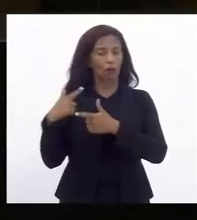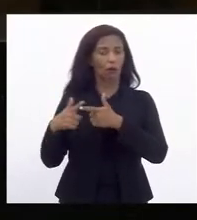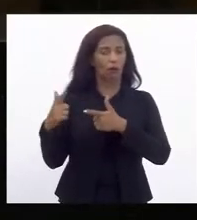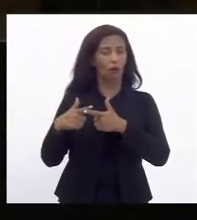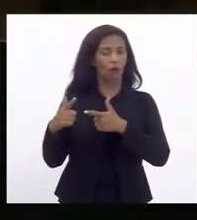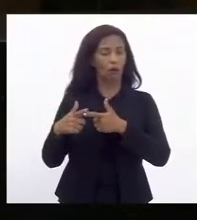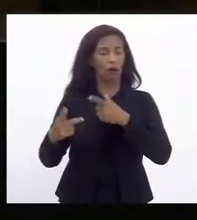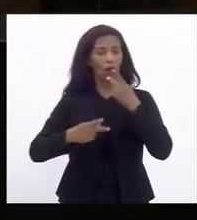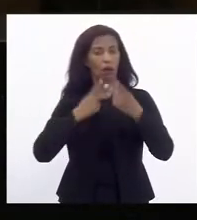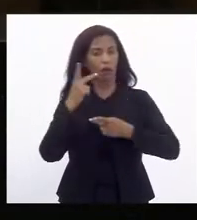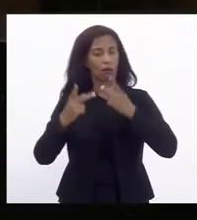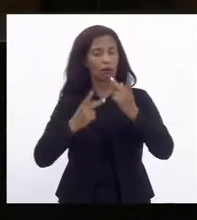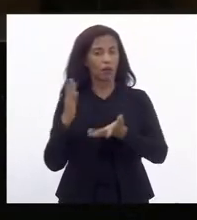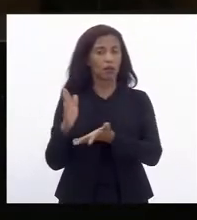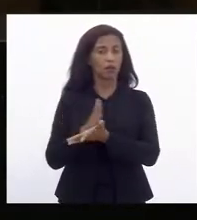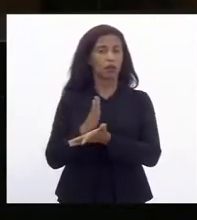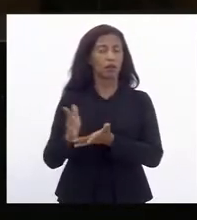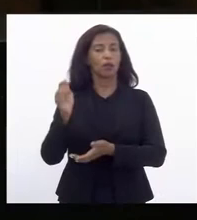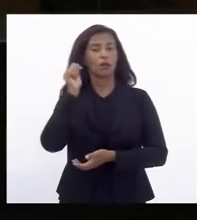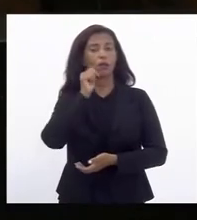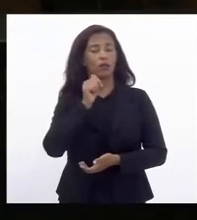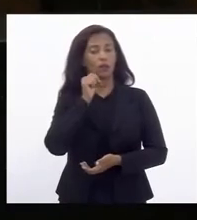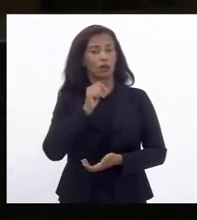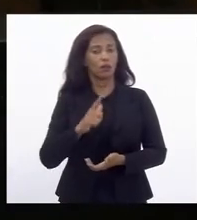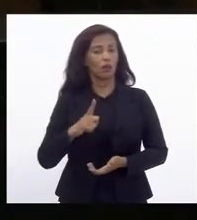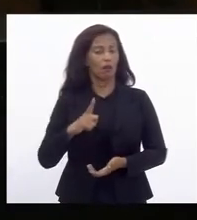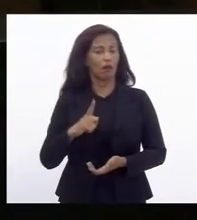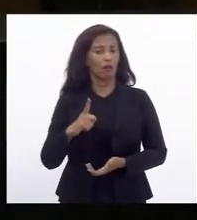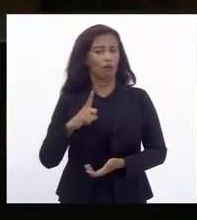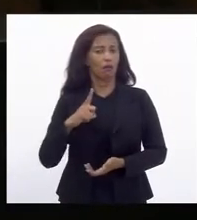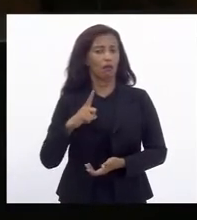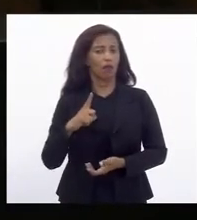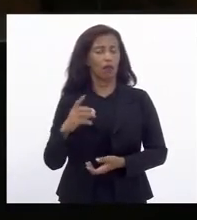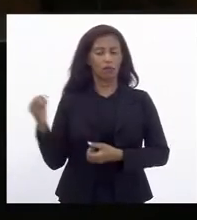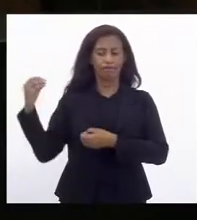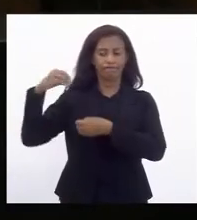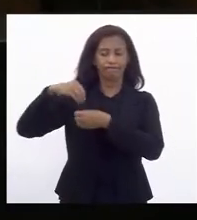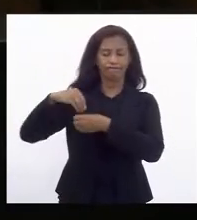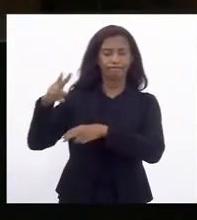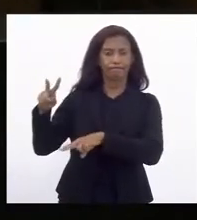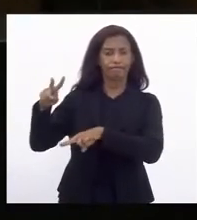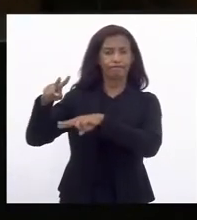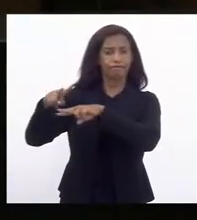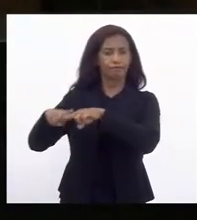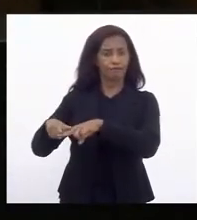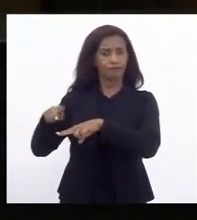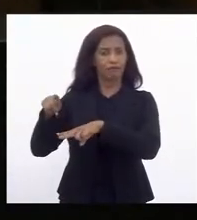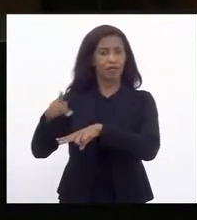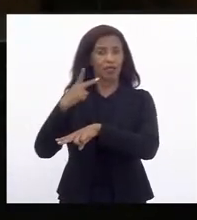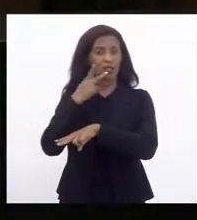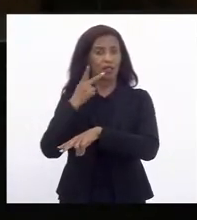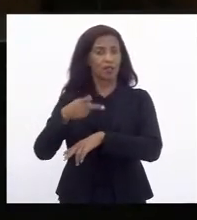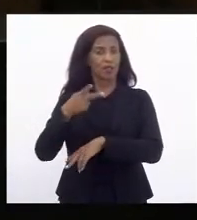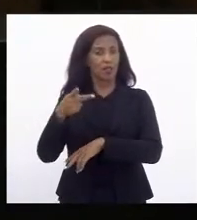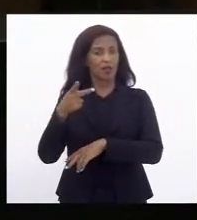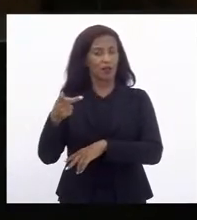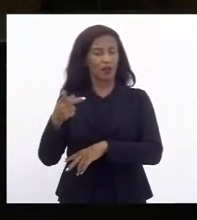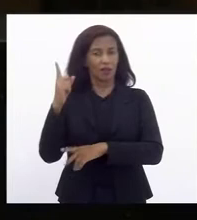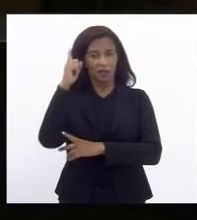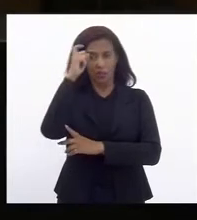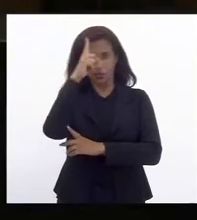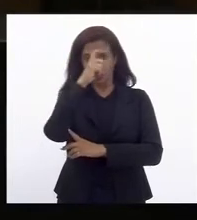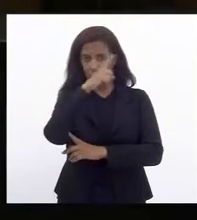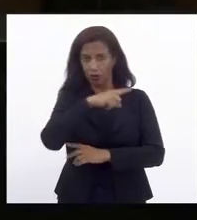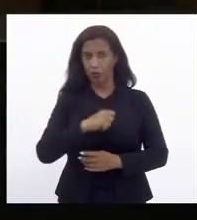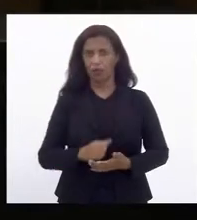a fala de algumas mulheres que estavam no sistema penitenciário e que falavam da sua